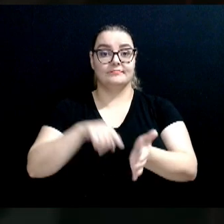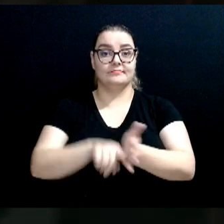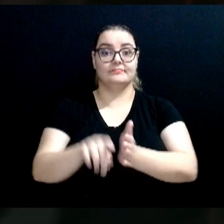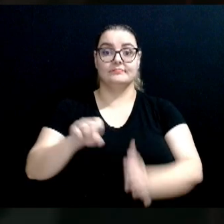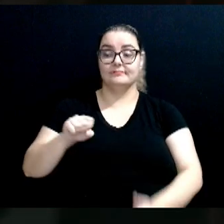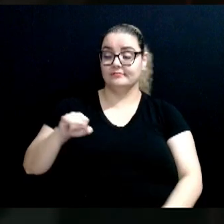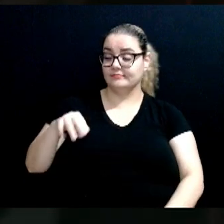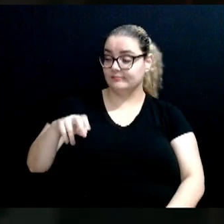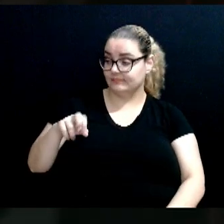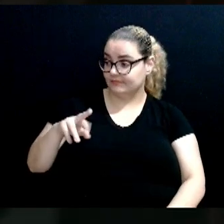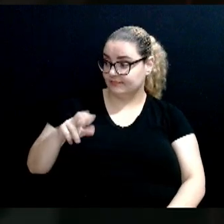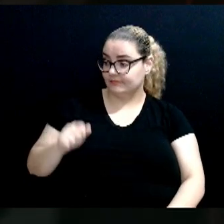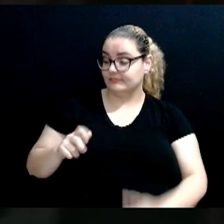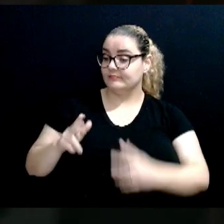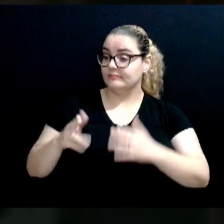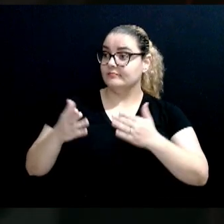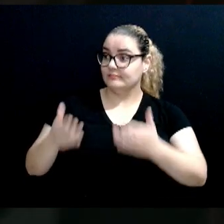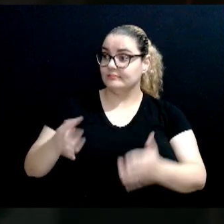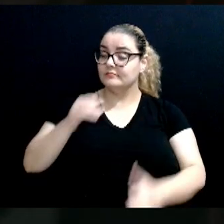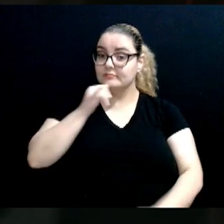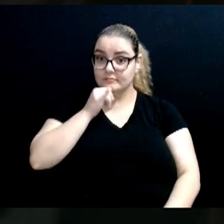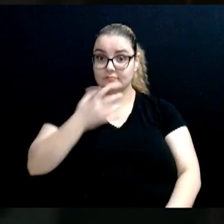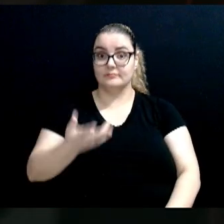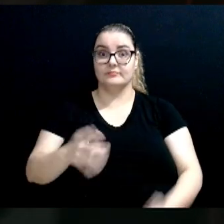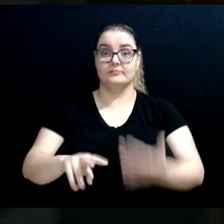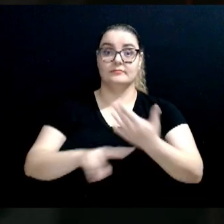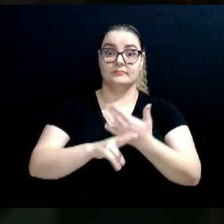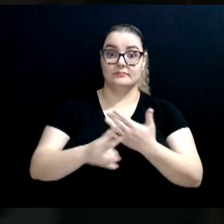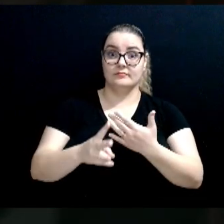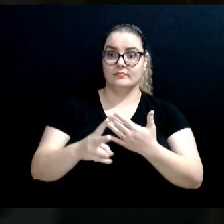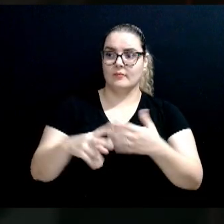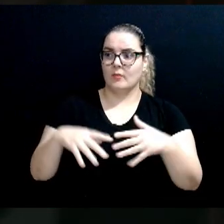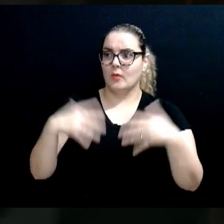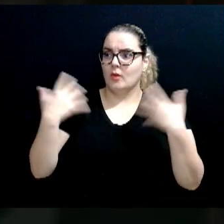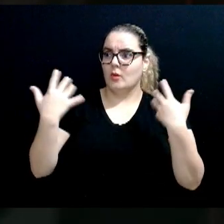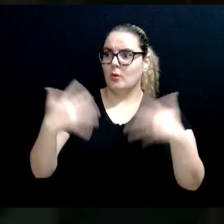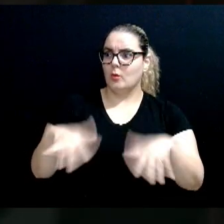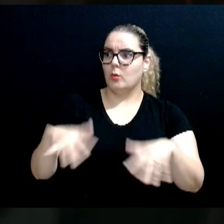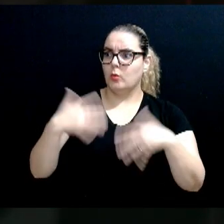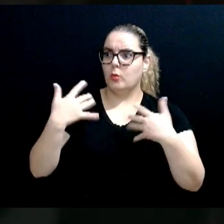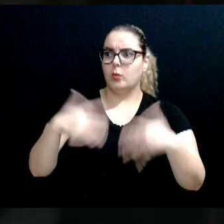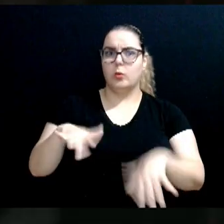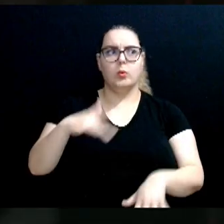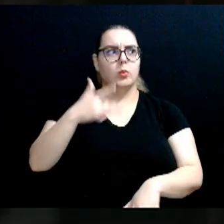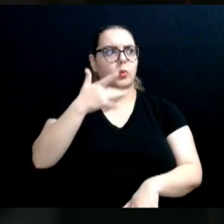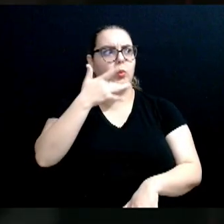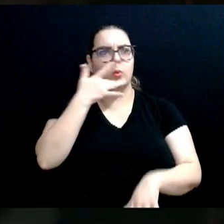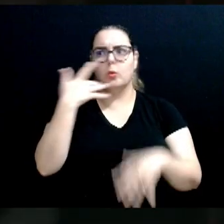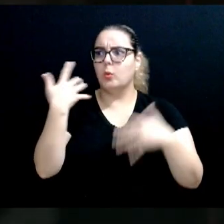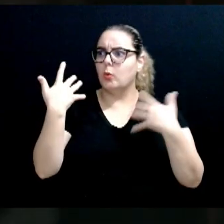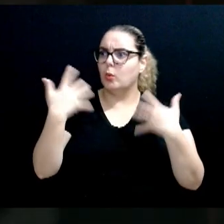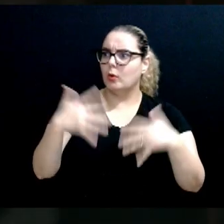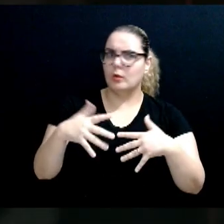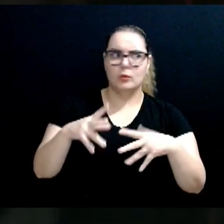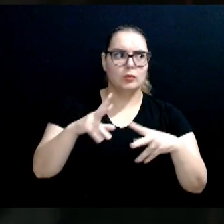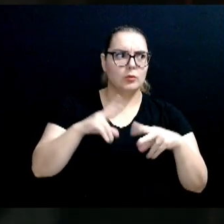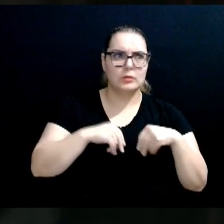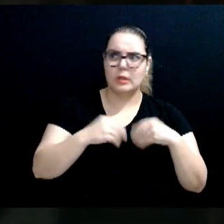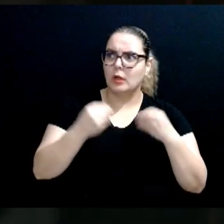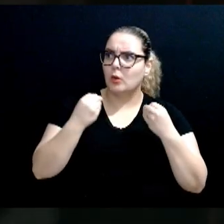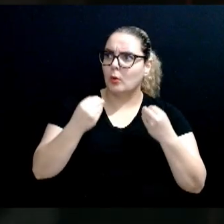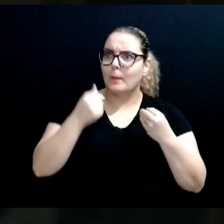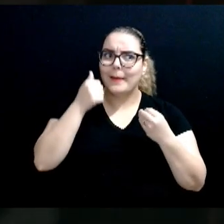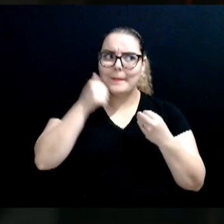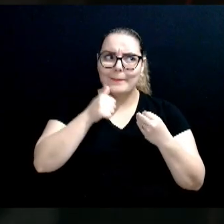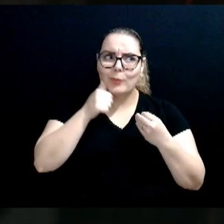Casos como esse costumam gerar perplexidade na sociedade. Quem vê fala, nossa, mas como? Mas a gente